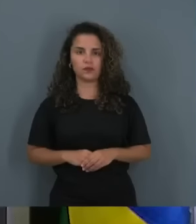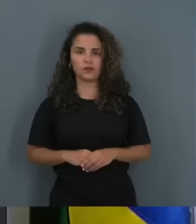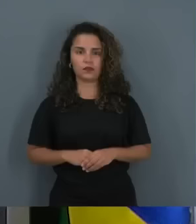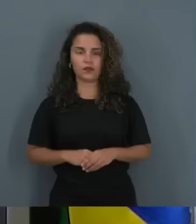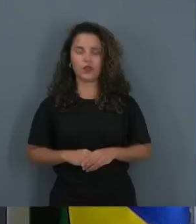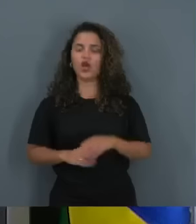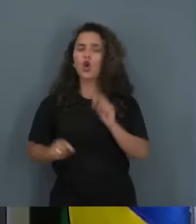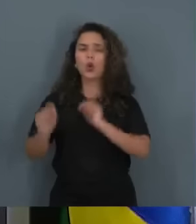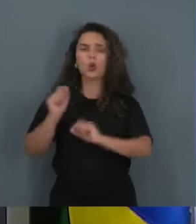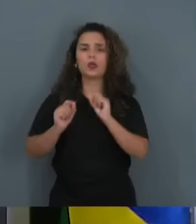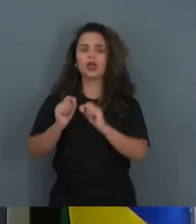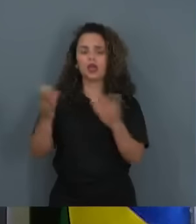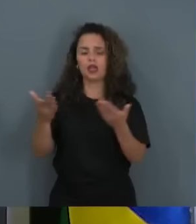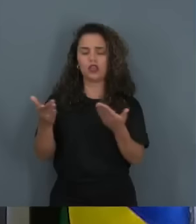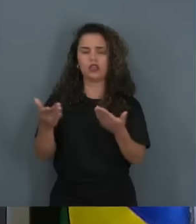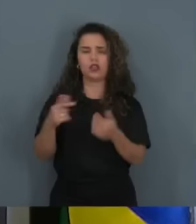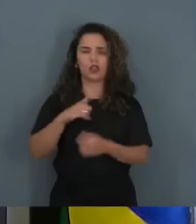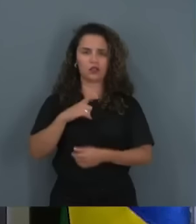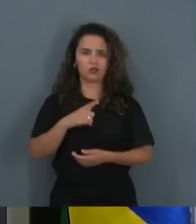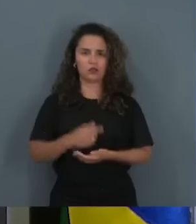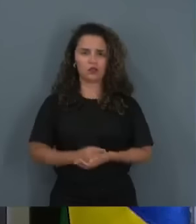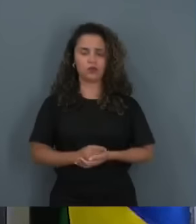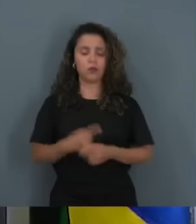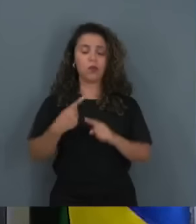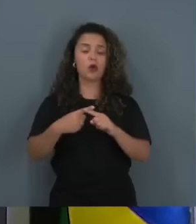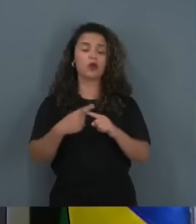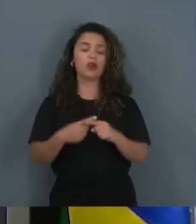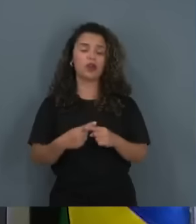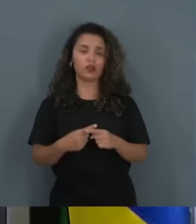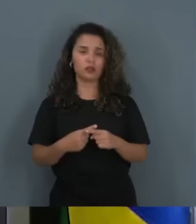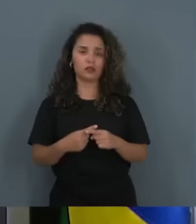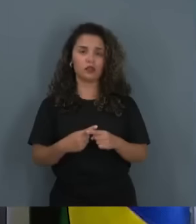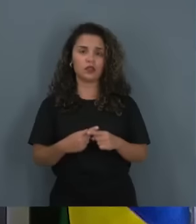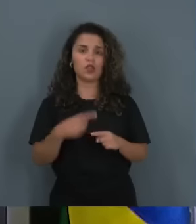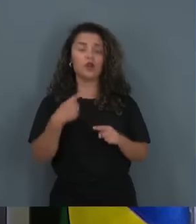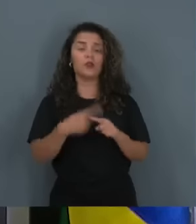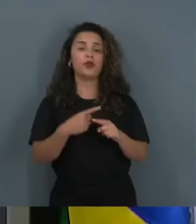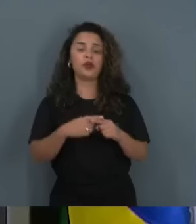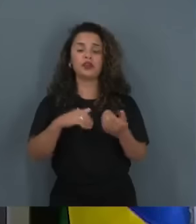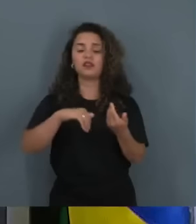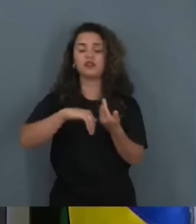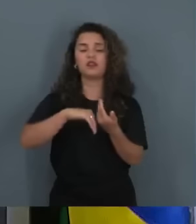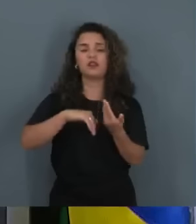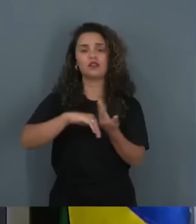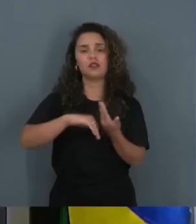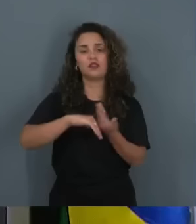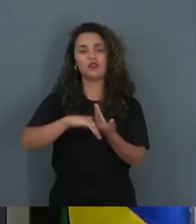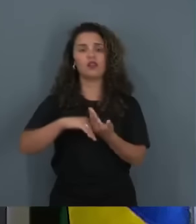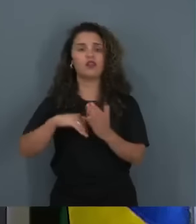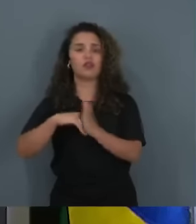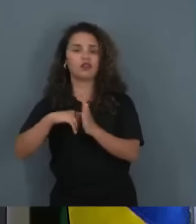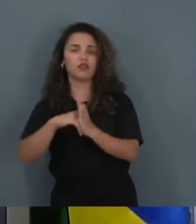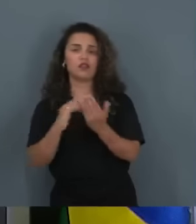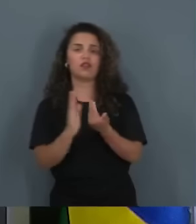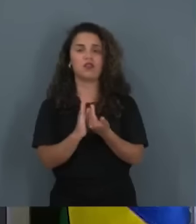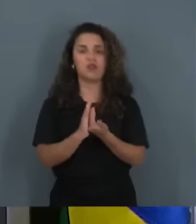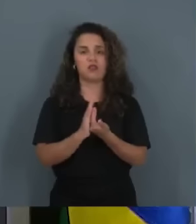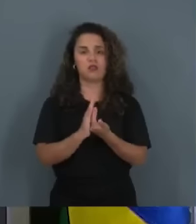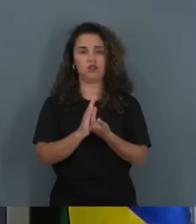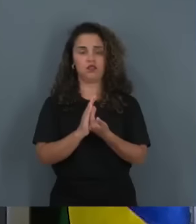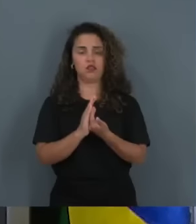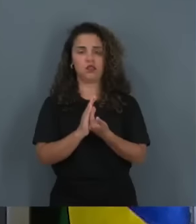Para que isso aqui? Vamos combinar. Para que Senado e para que Câmara? E eu vou chegar nos